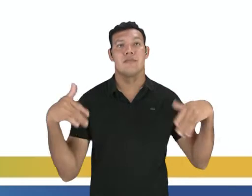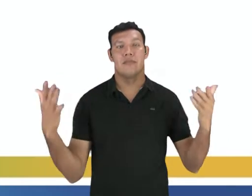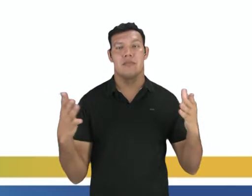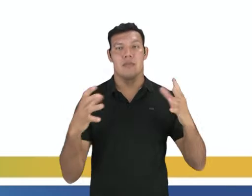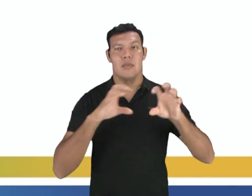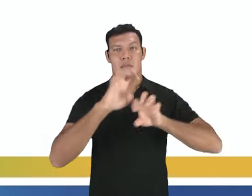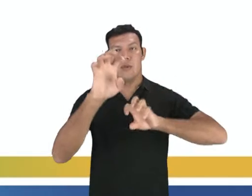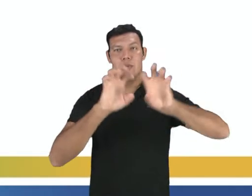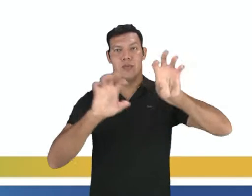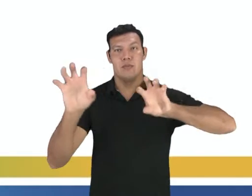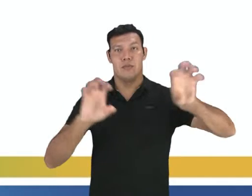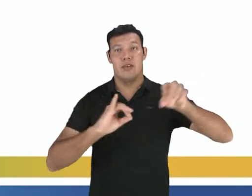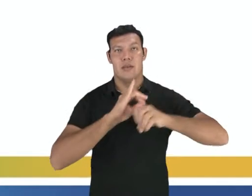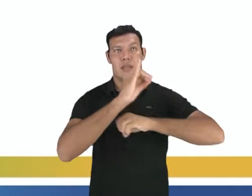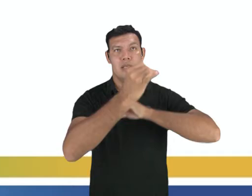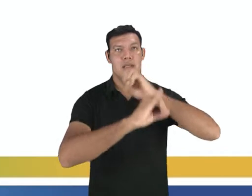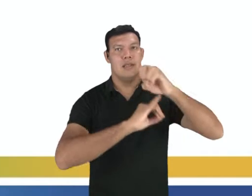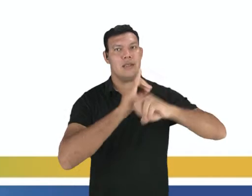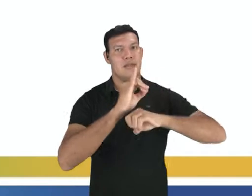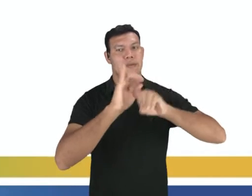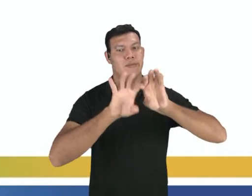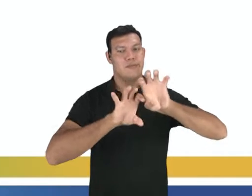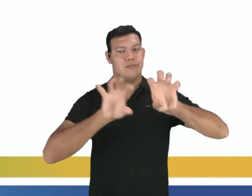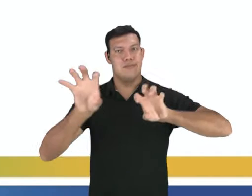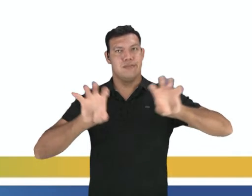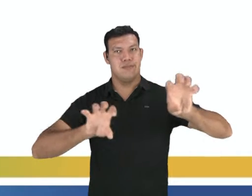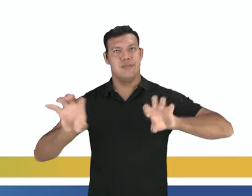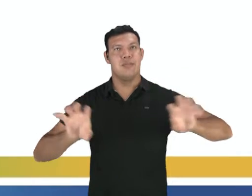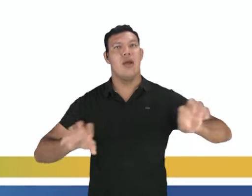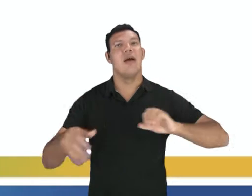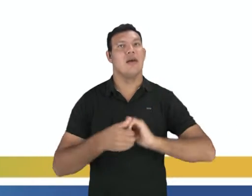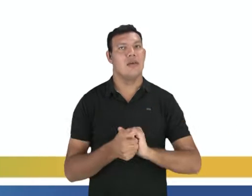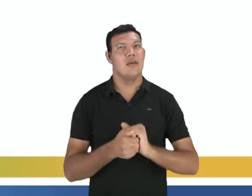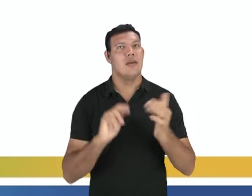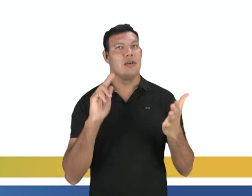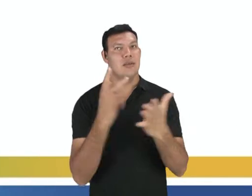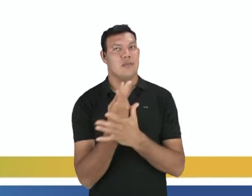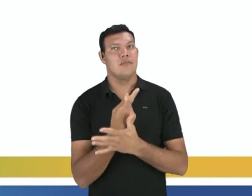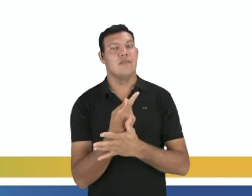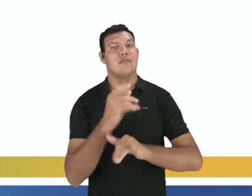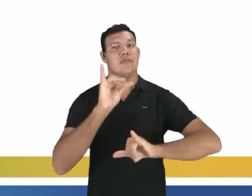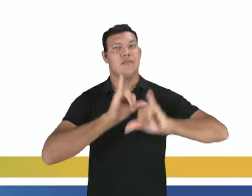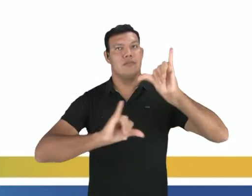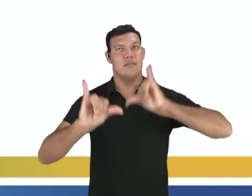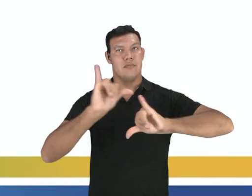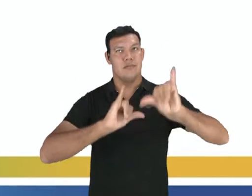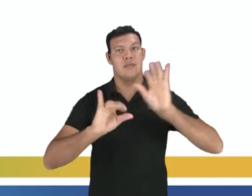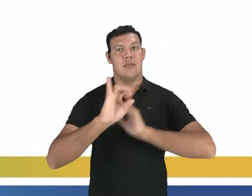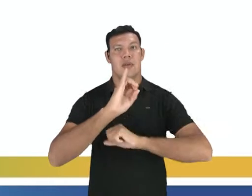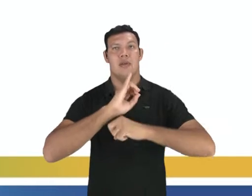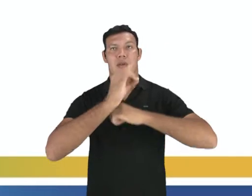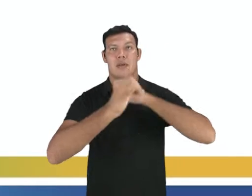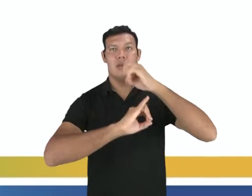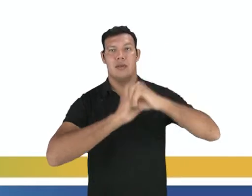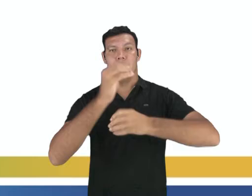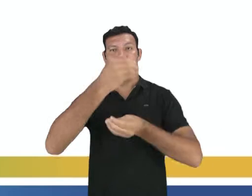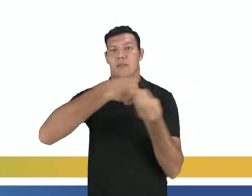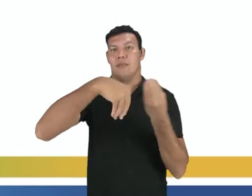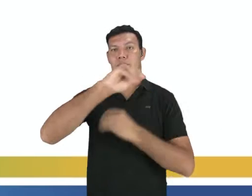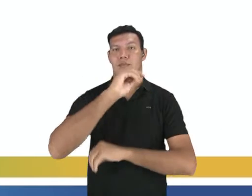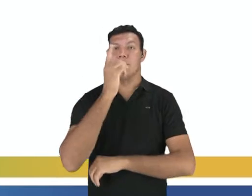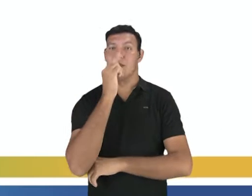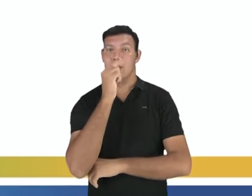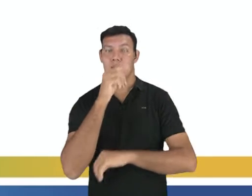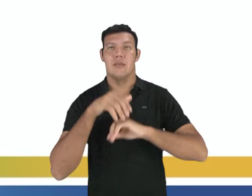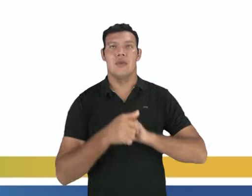a dissociação iônica é a separação de íons que ocorre a partir de compostos iônicos dissolvidos em água.